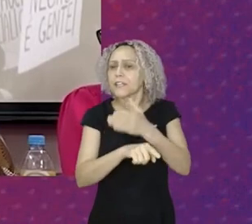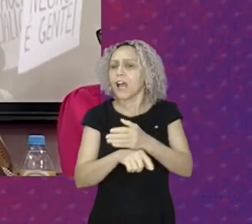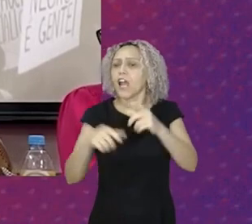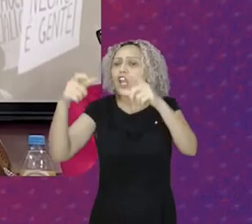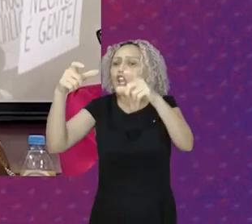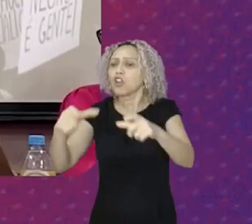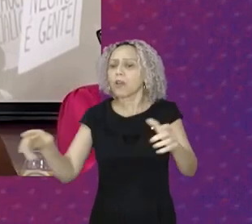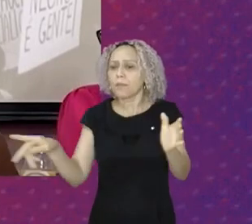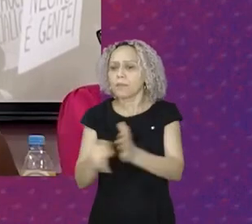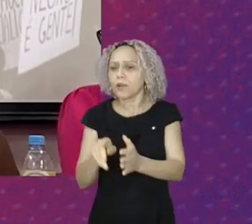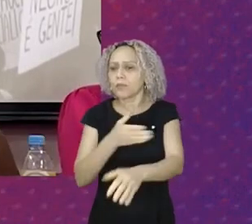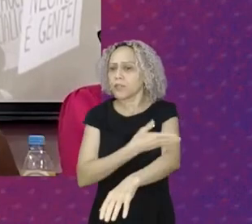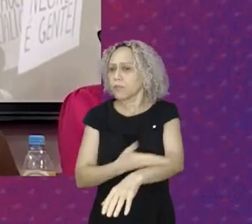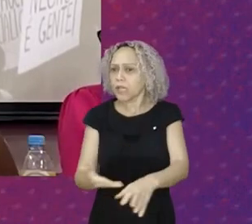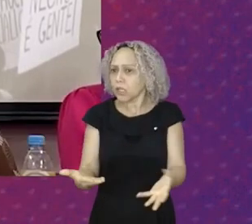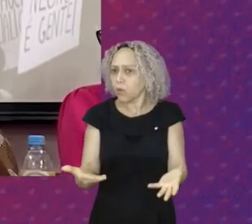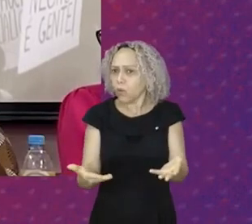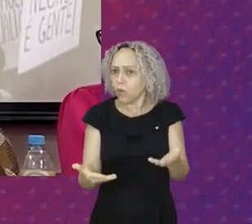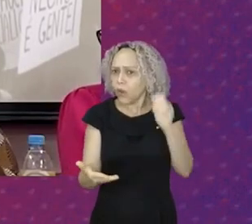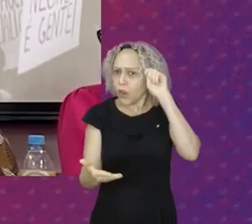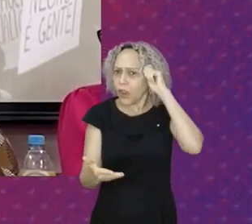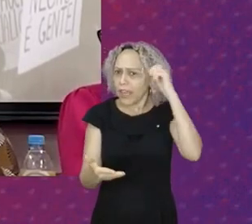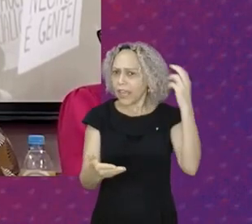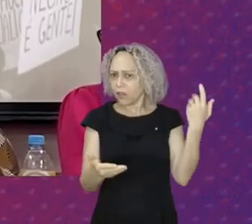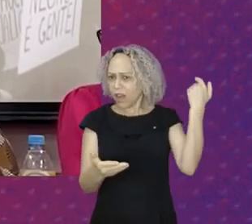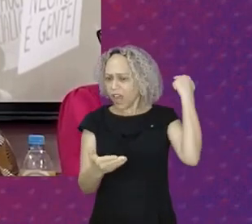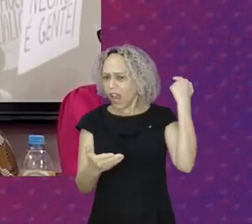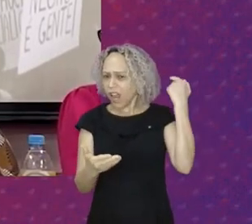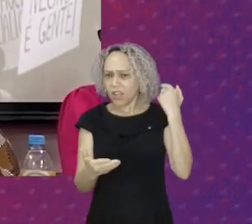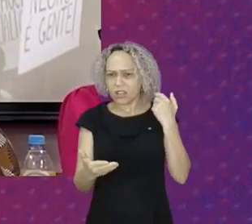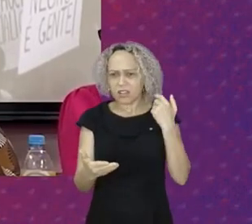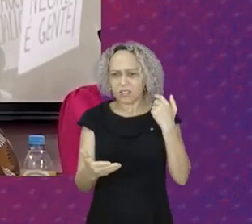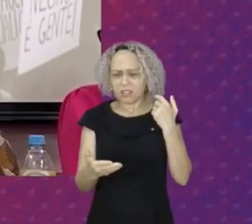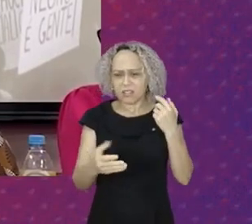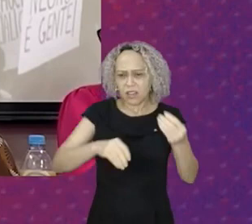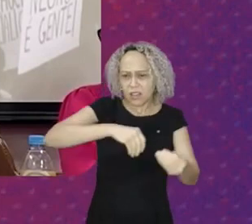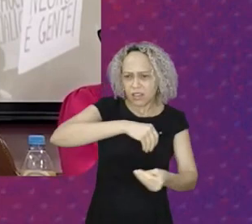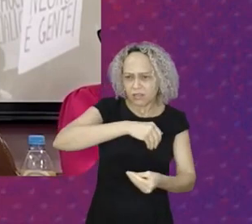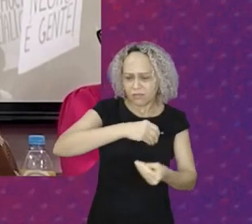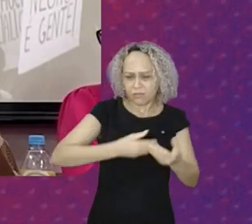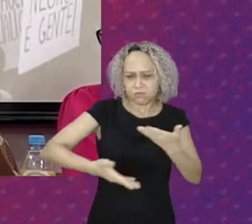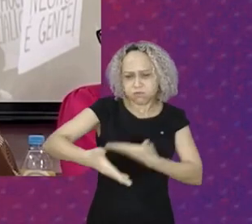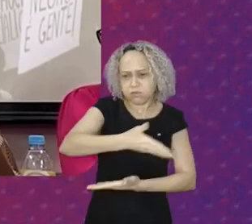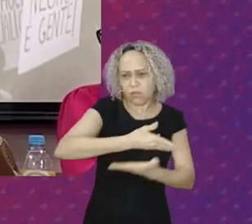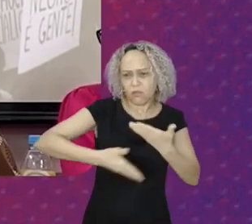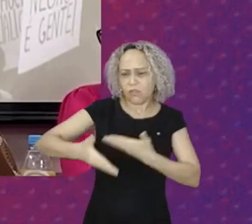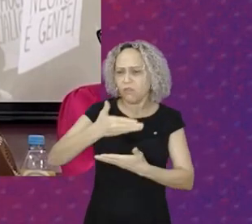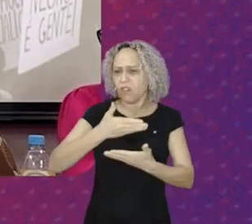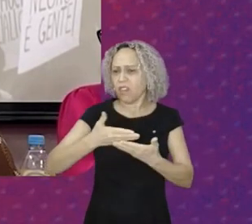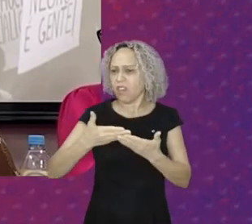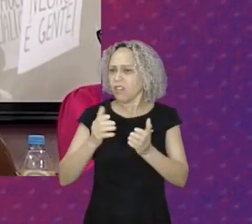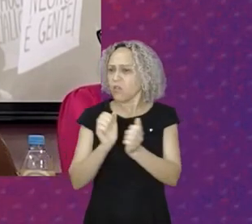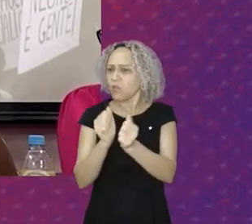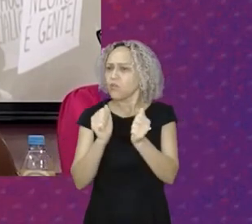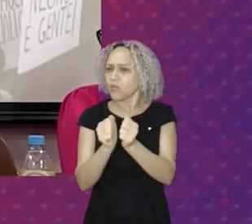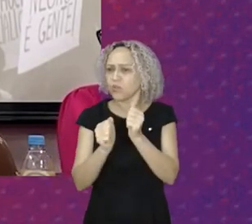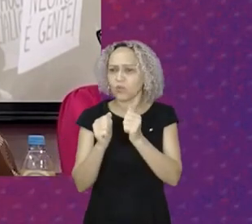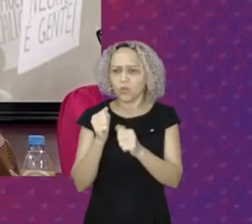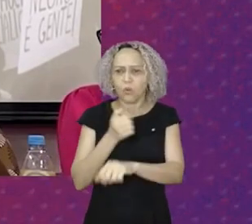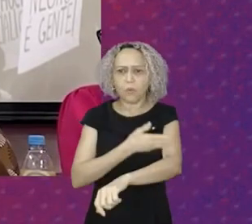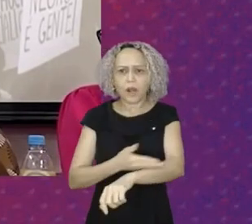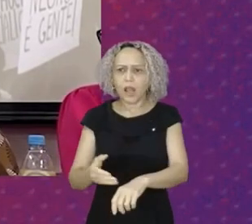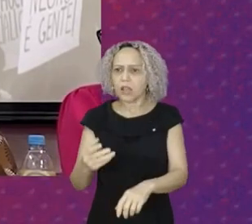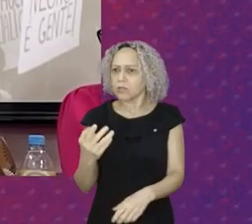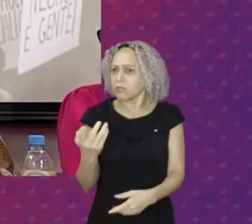teve muitas formas de se organizar. As irmandades, como a gente chegou aqui, estava o Congado, as irmandades do Rosário,